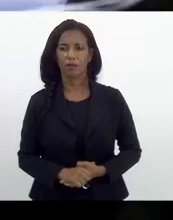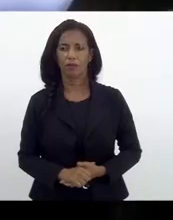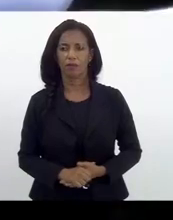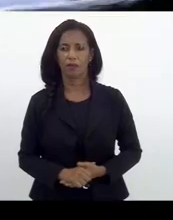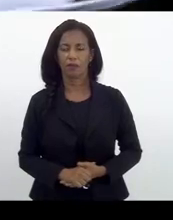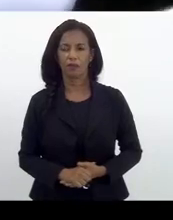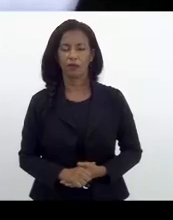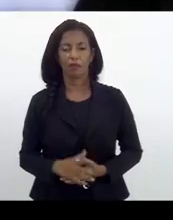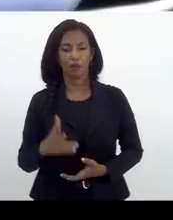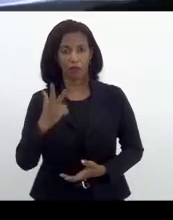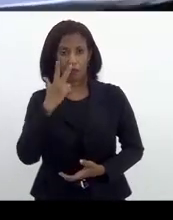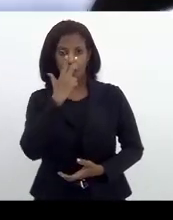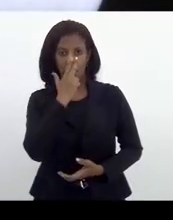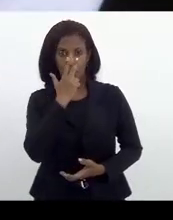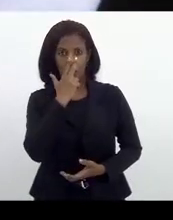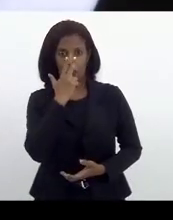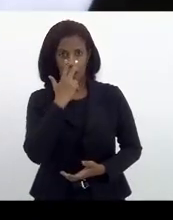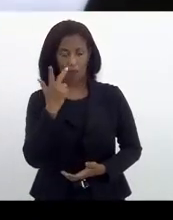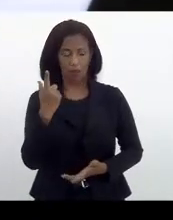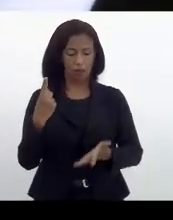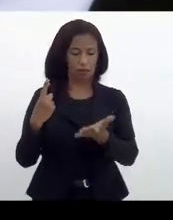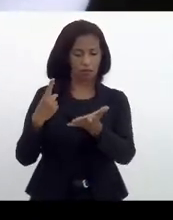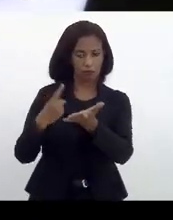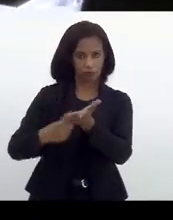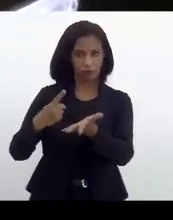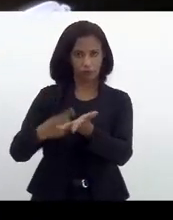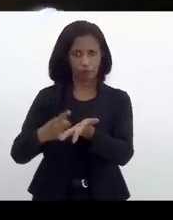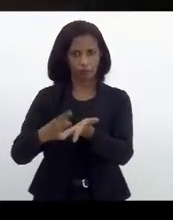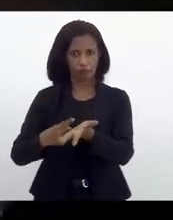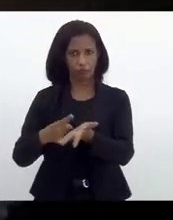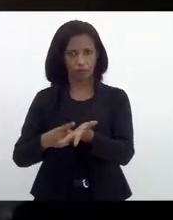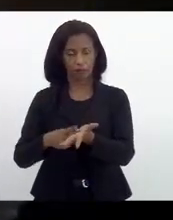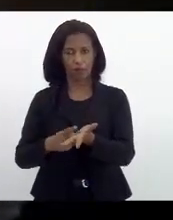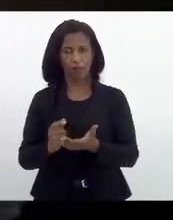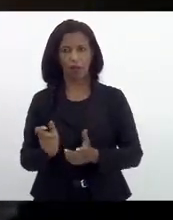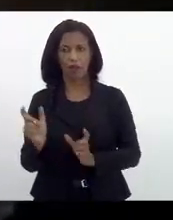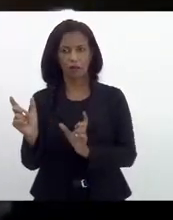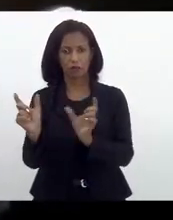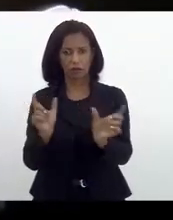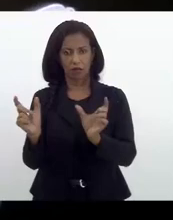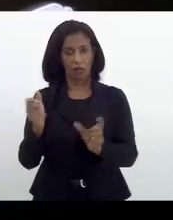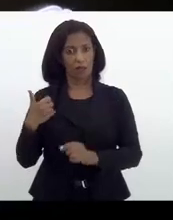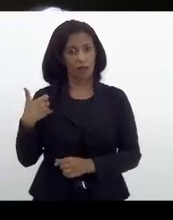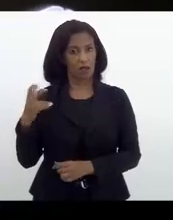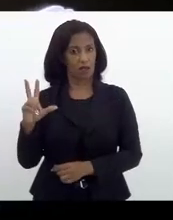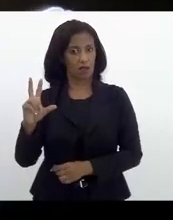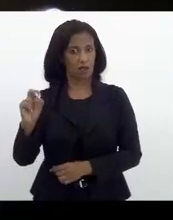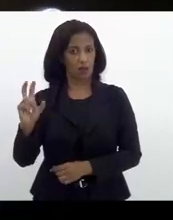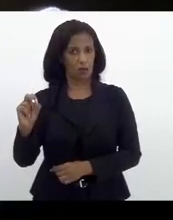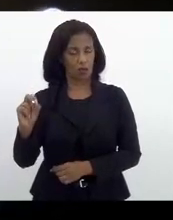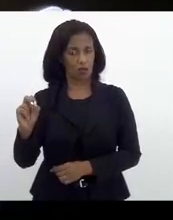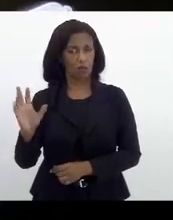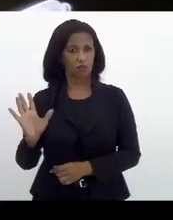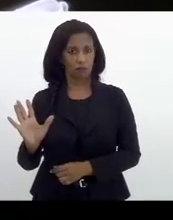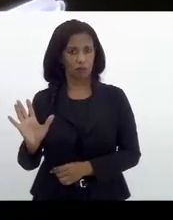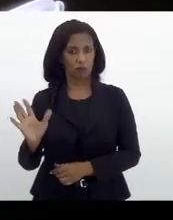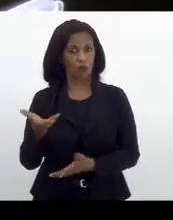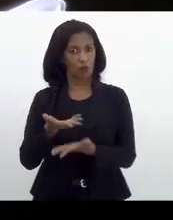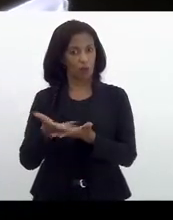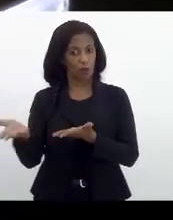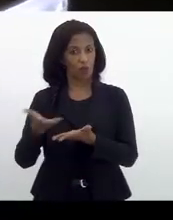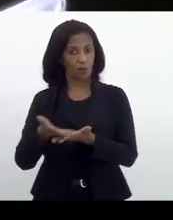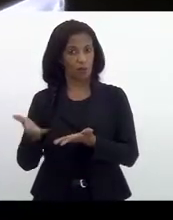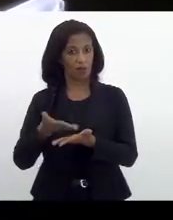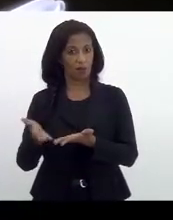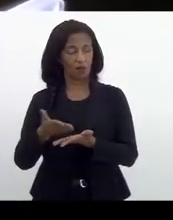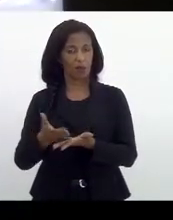me parece que se firmou aqui um acordo na questão dos 50 anos pelo menos foi esse o encaminhamento feito